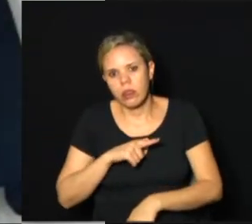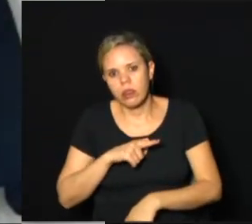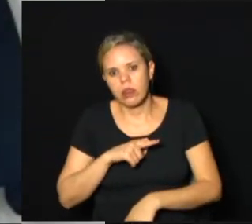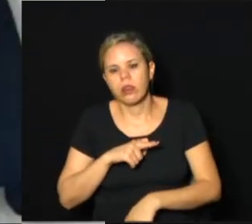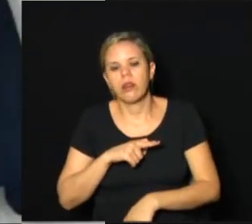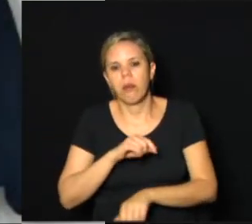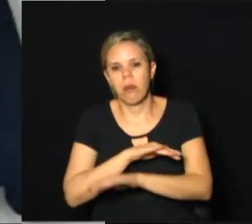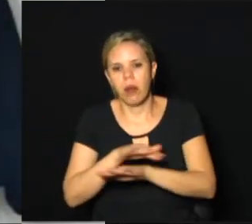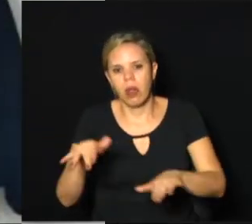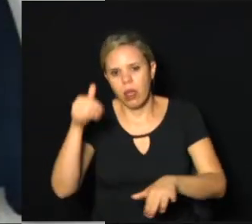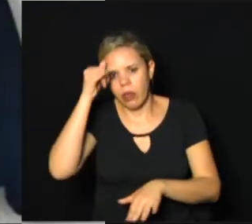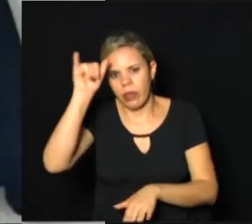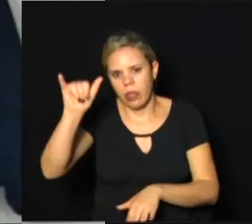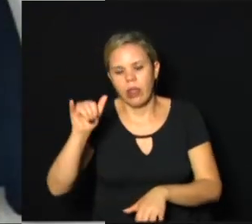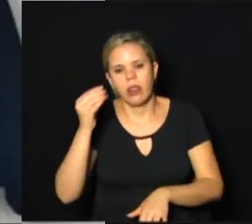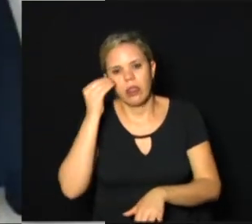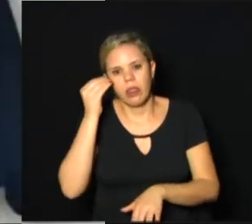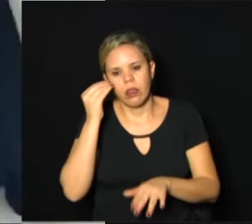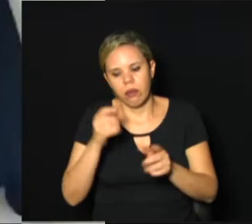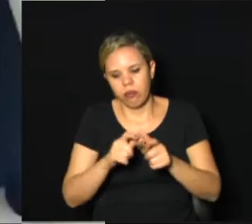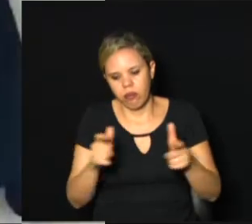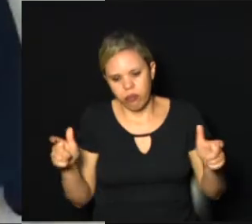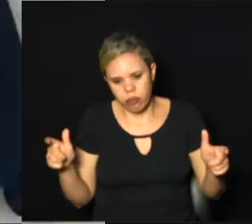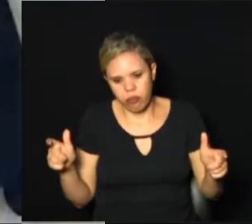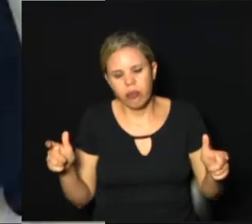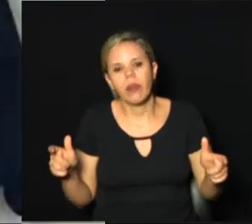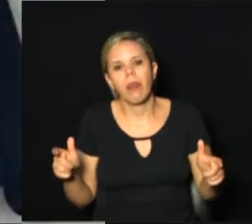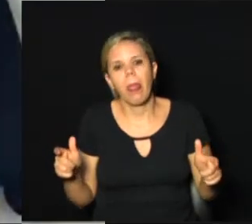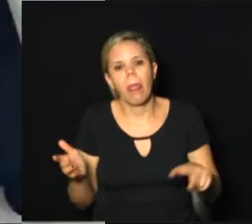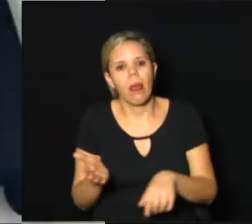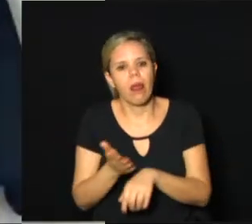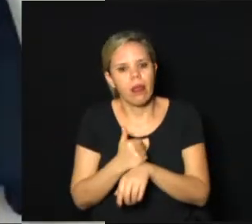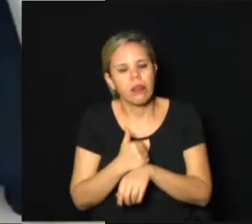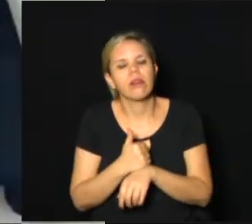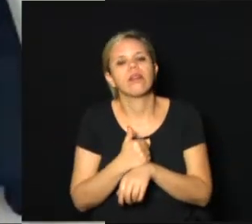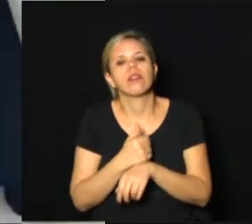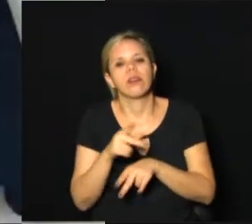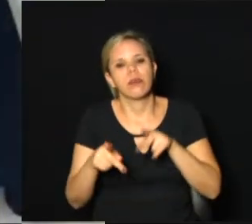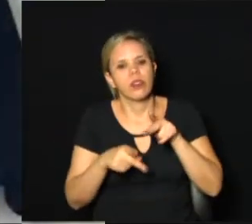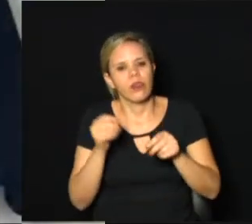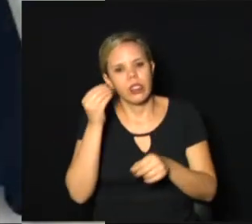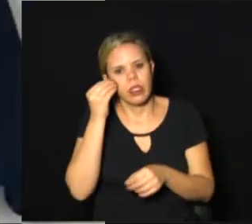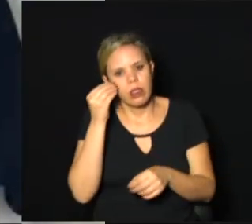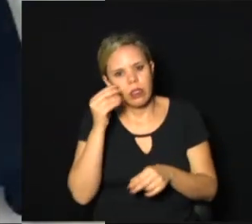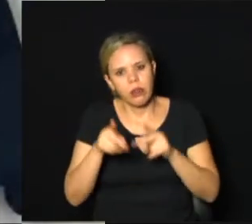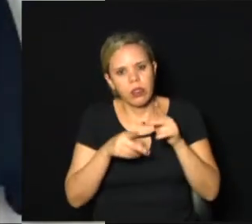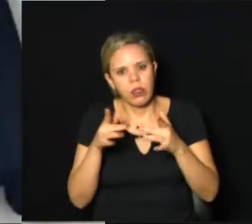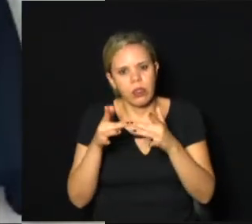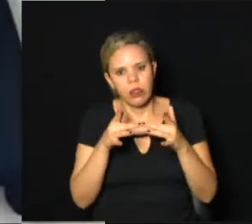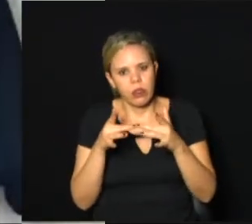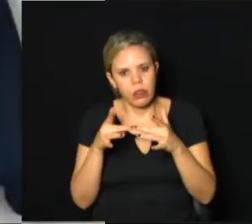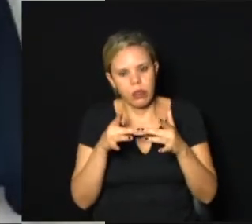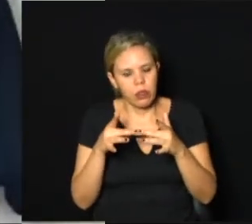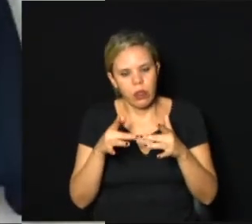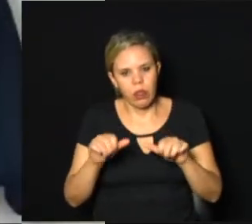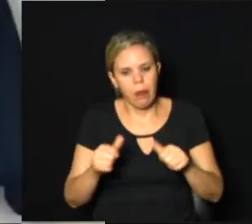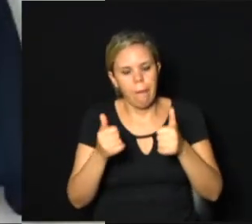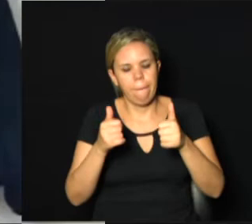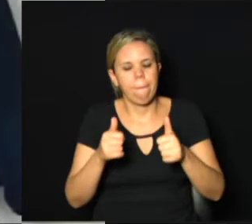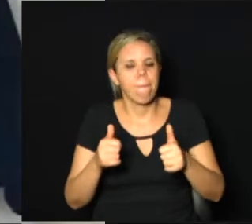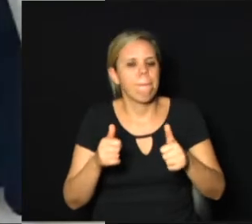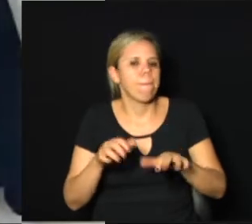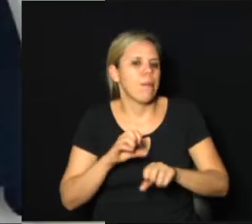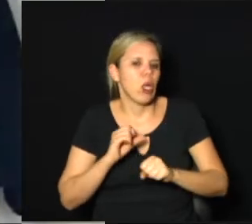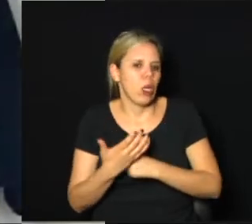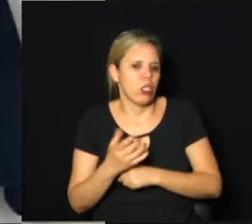cortar a pandemia é a testagem em massa, com a detecção precoce dos casos, a testagem dos contactantes de quem testa positivo. Então, não é